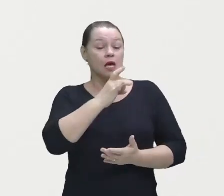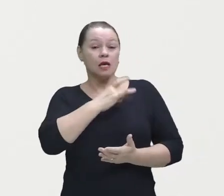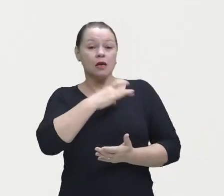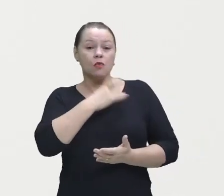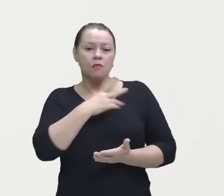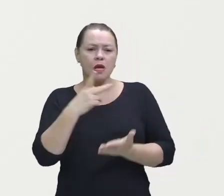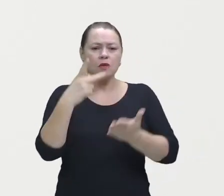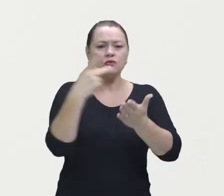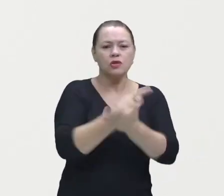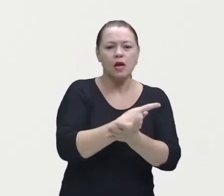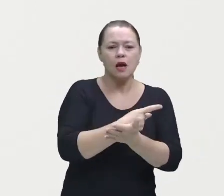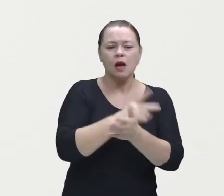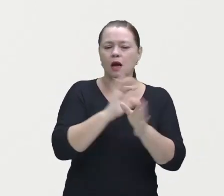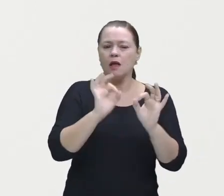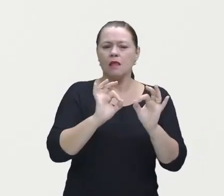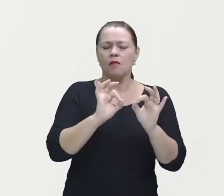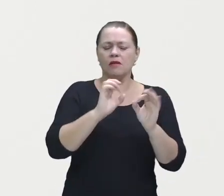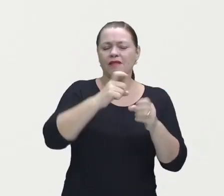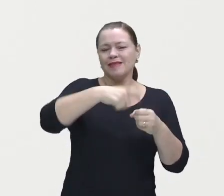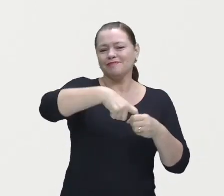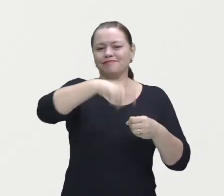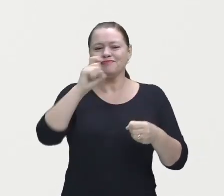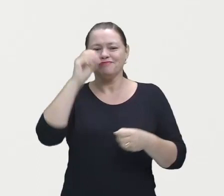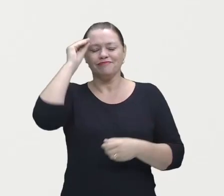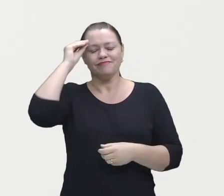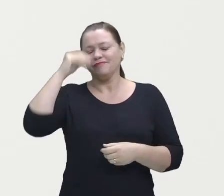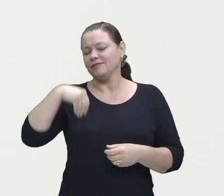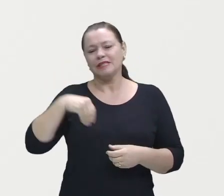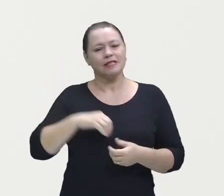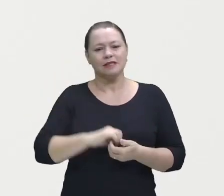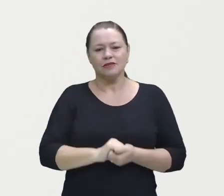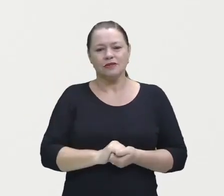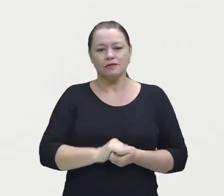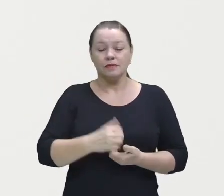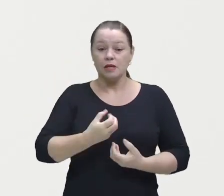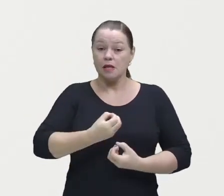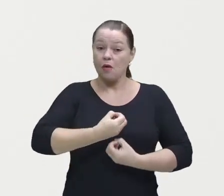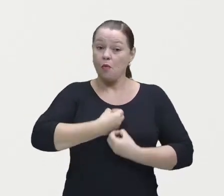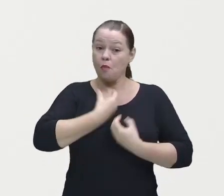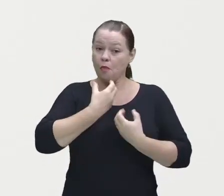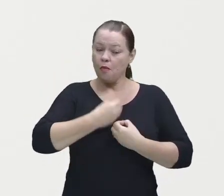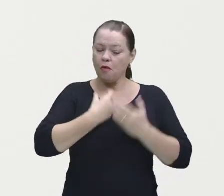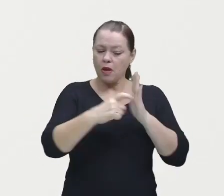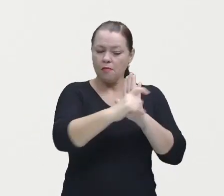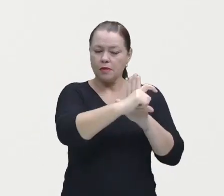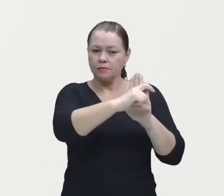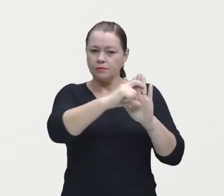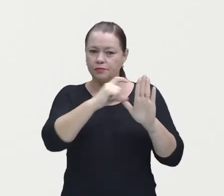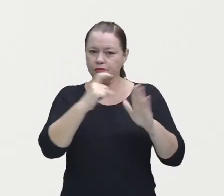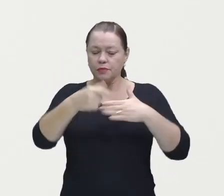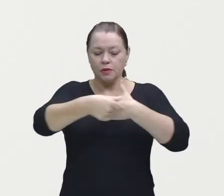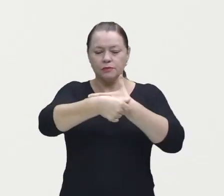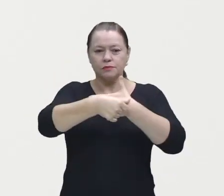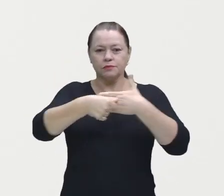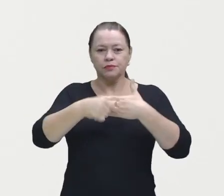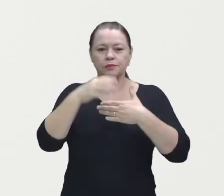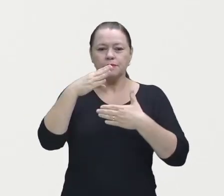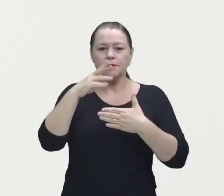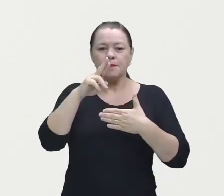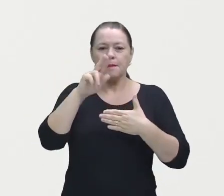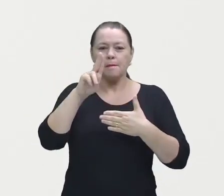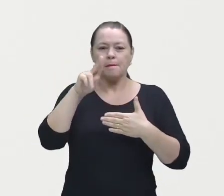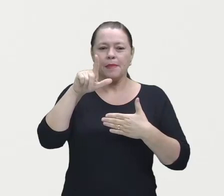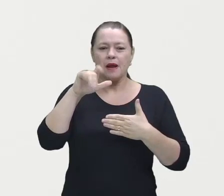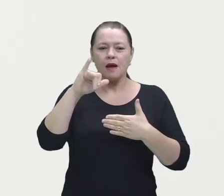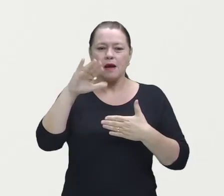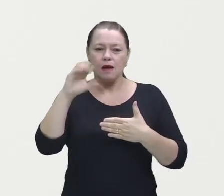falhar não lhe faça desistir. Esse é um trecho do poema do Braulio Bessa. Vamos